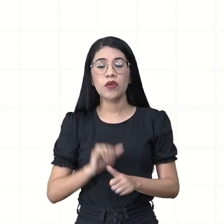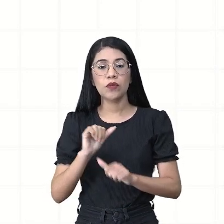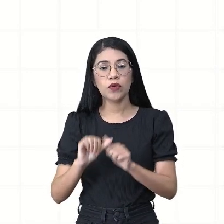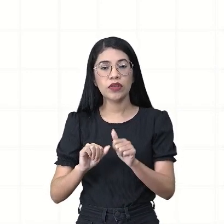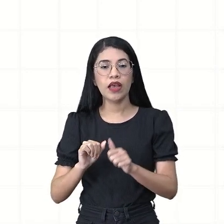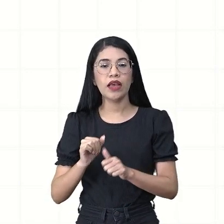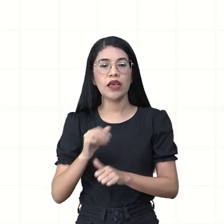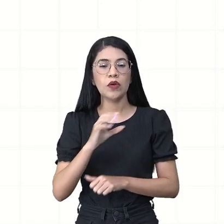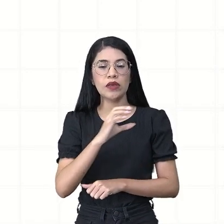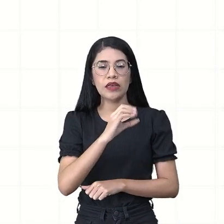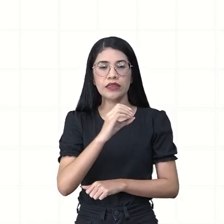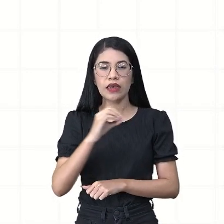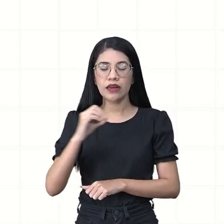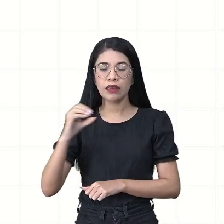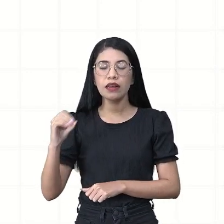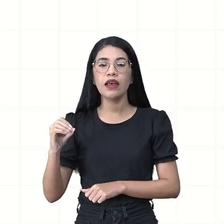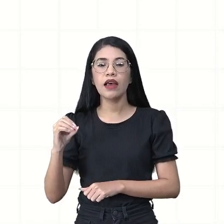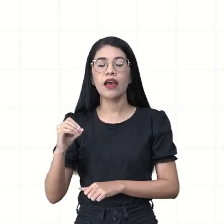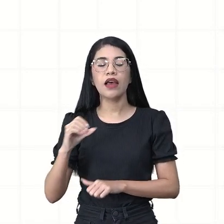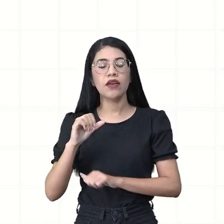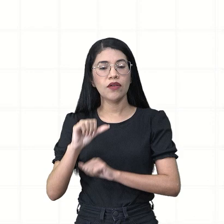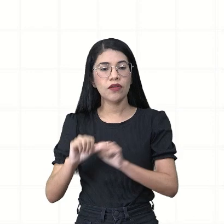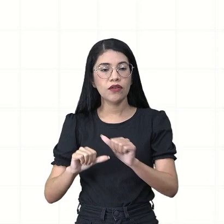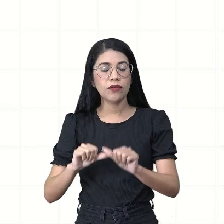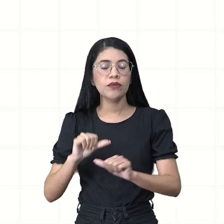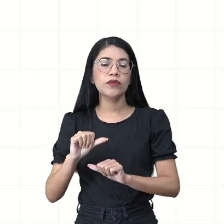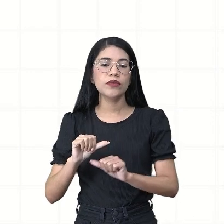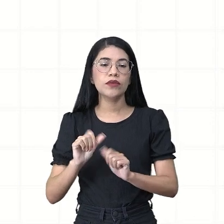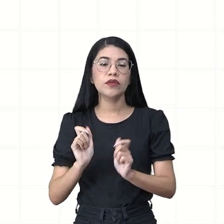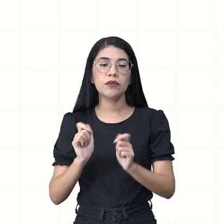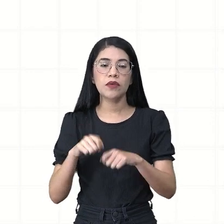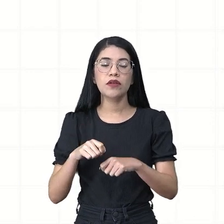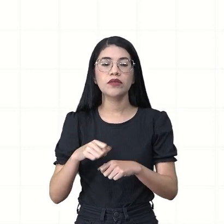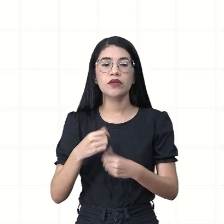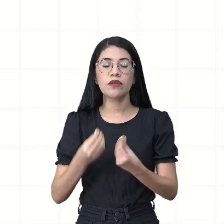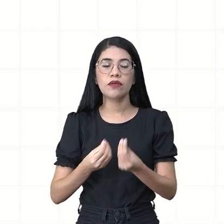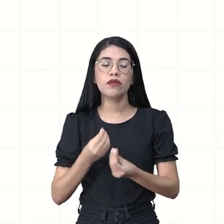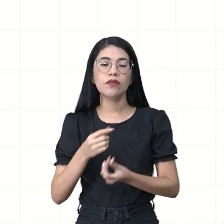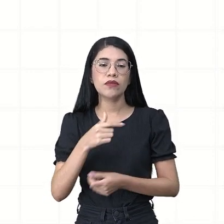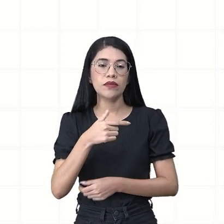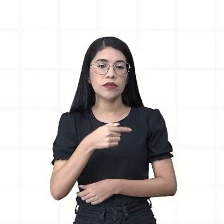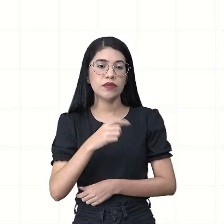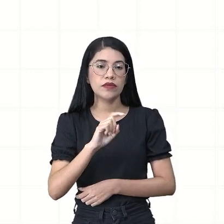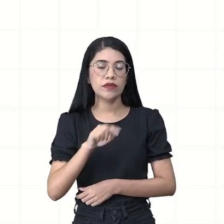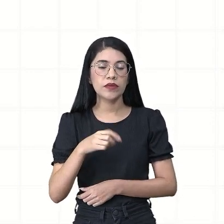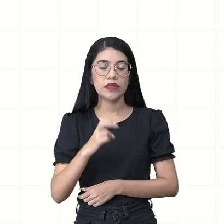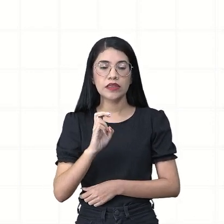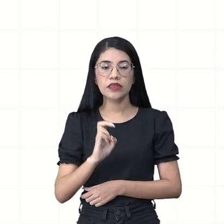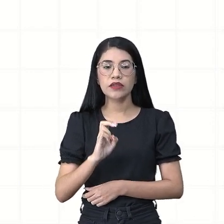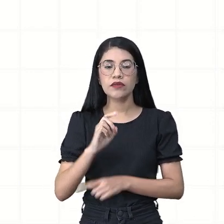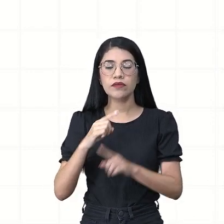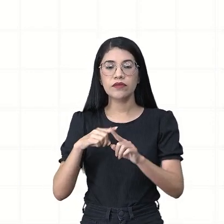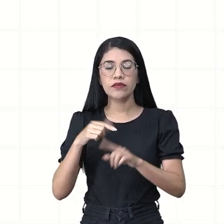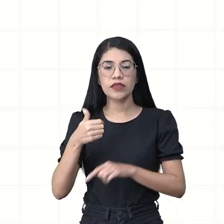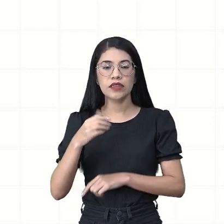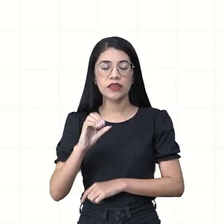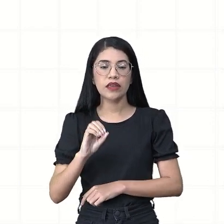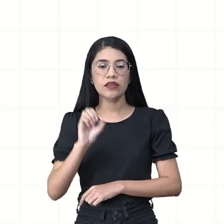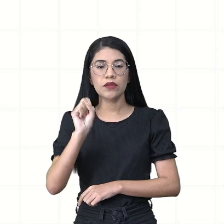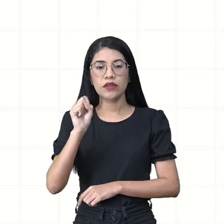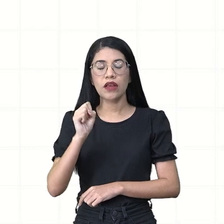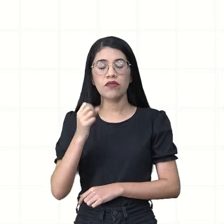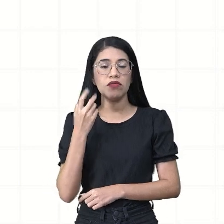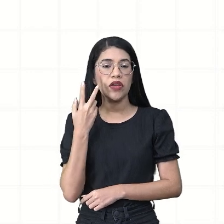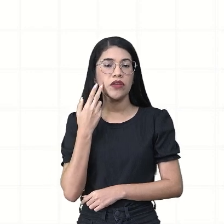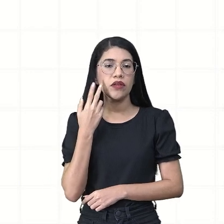ó, 750 milhões de quilômetros, eu escrevo só assim na forma de notação científica. É bastante